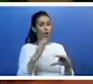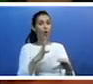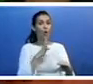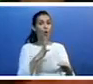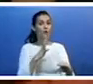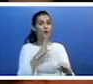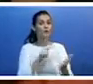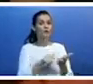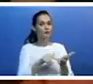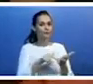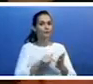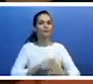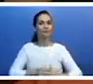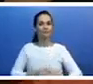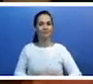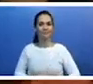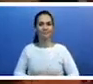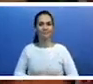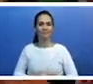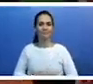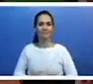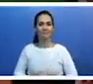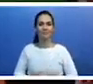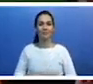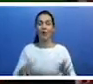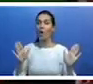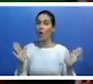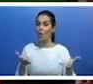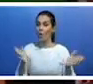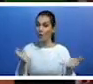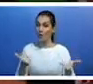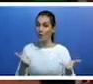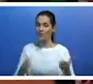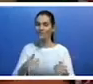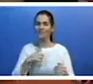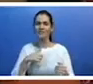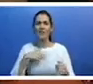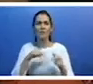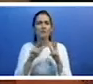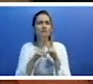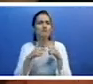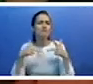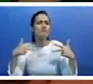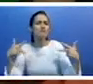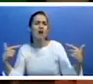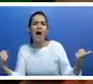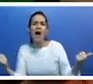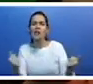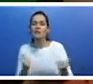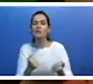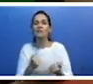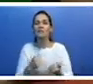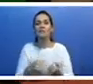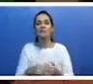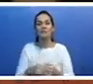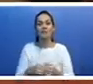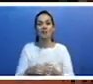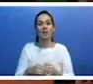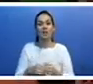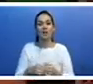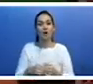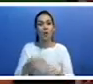código, tá? Hoje, temos vários instrumentos de comunicação